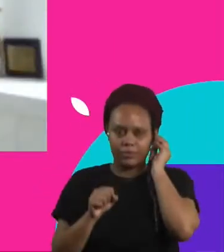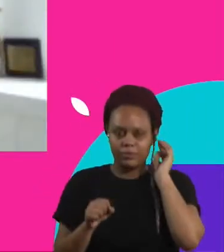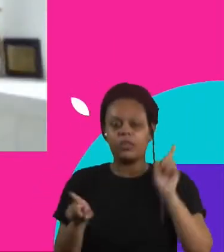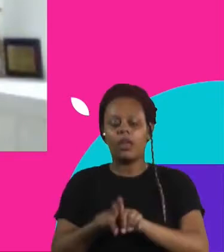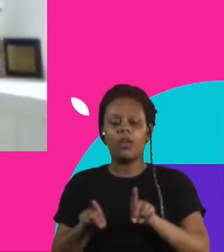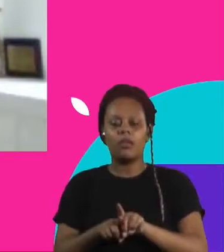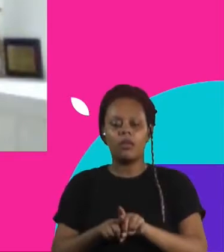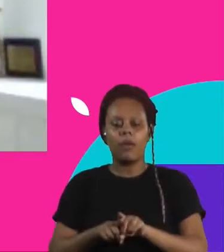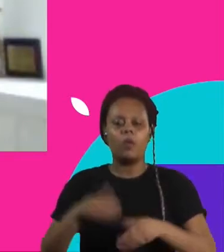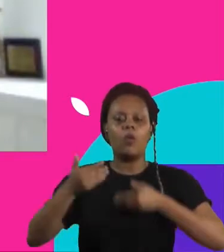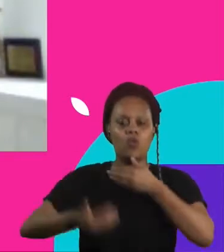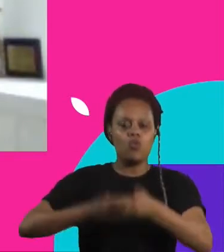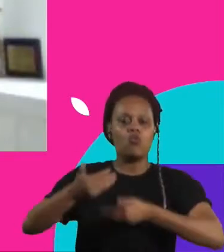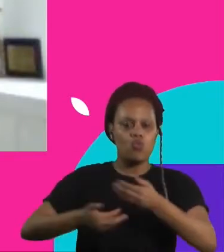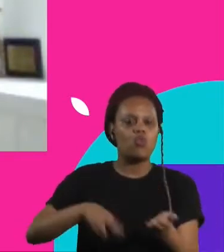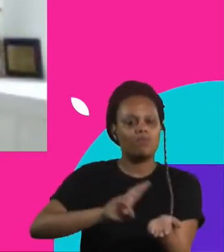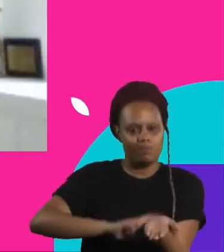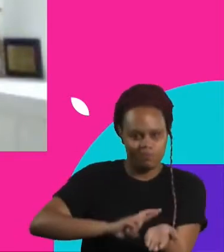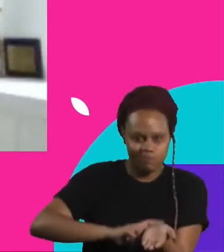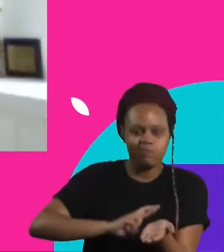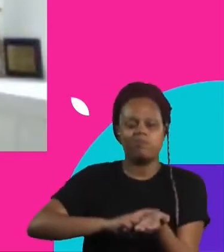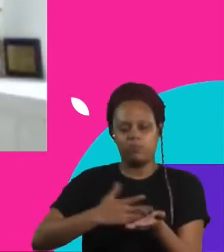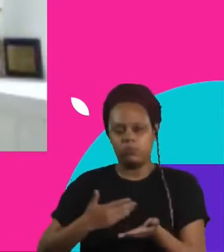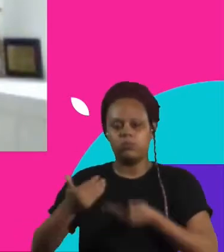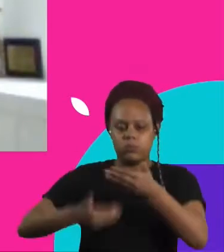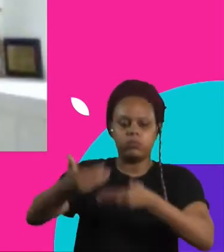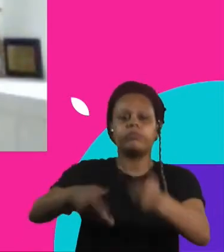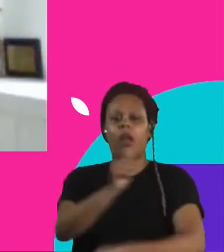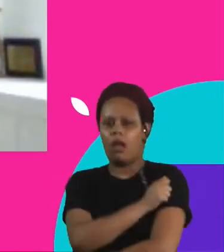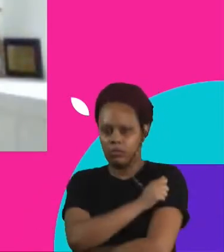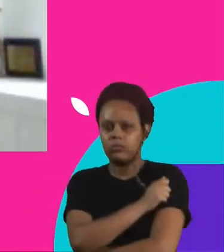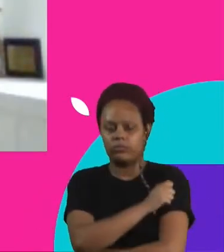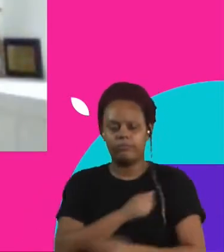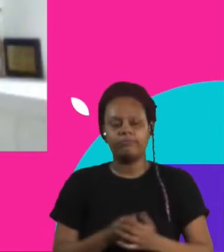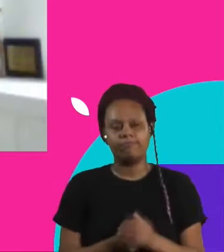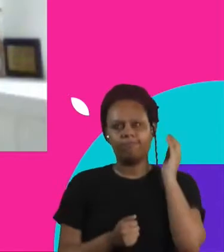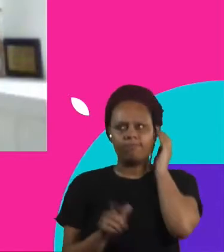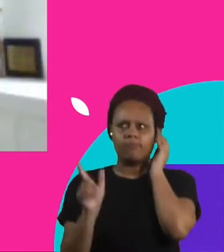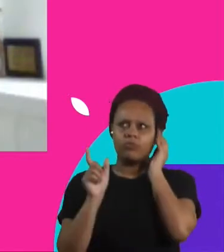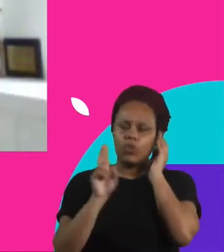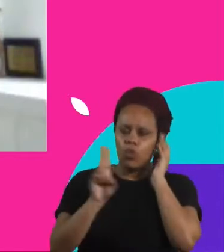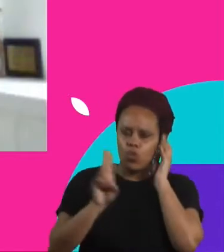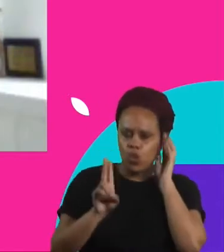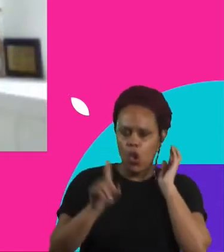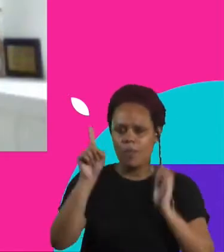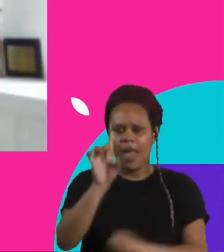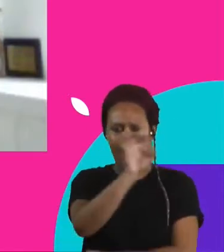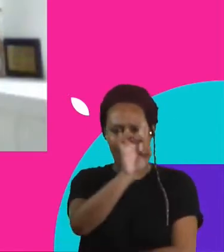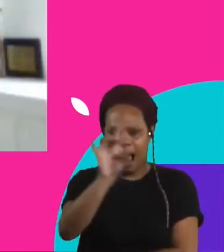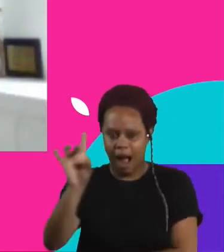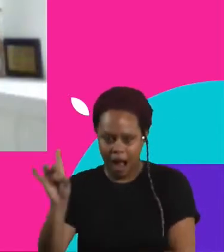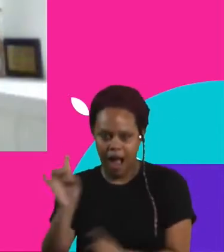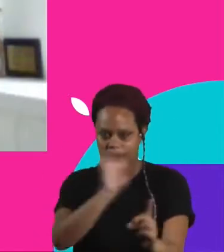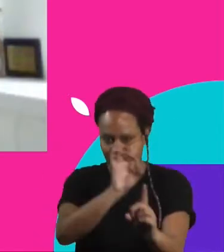de aprendizagem de cada estudante. É o que a gente chama de personalização do processo de aprendizagem.